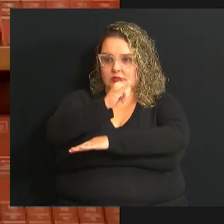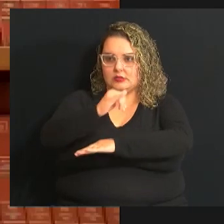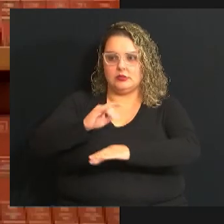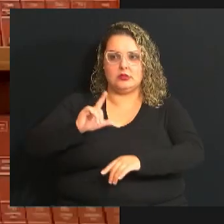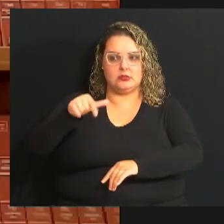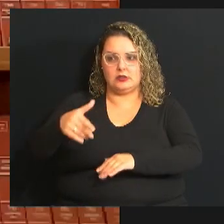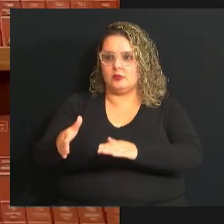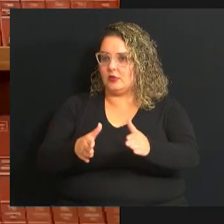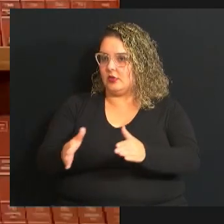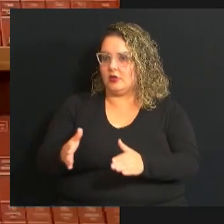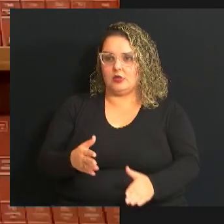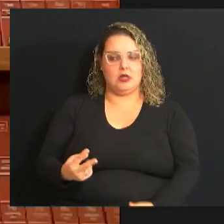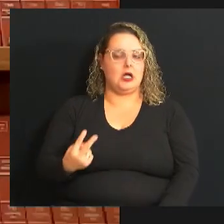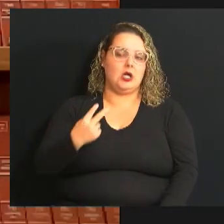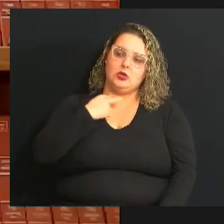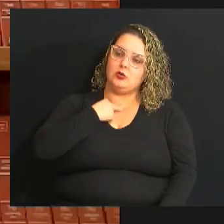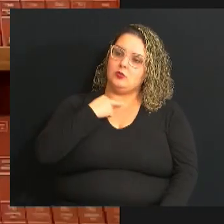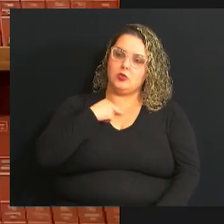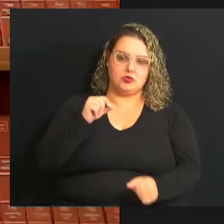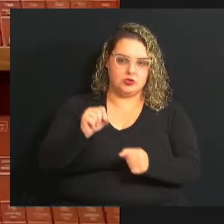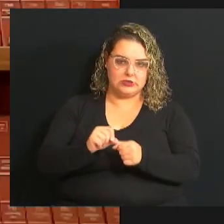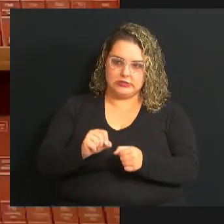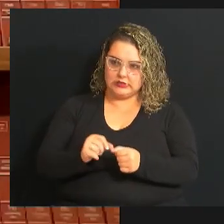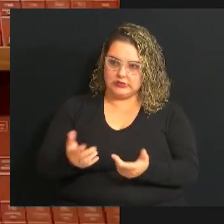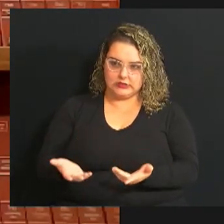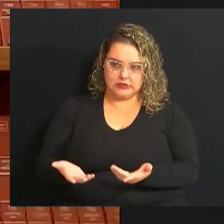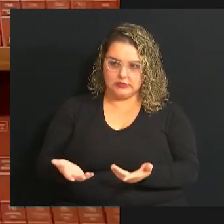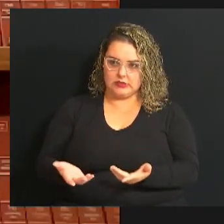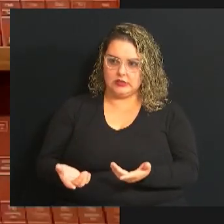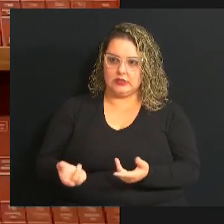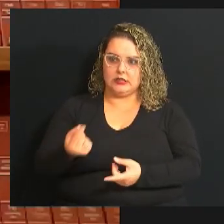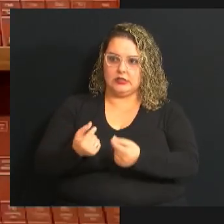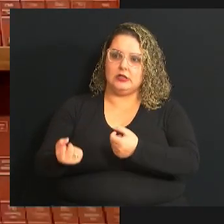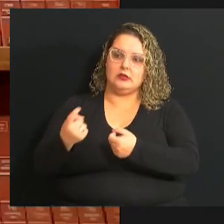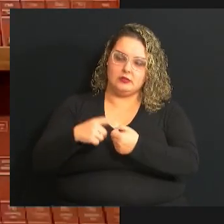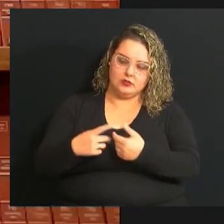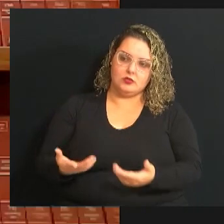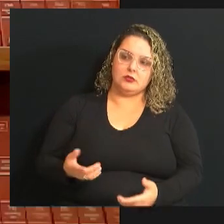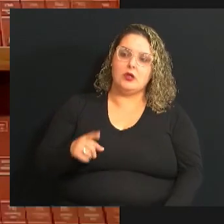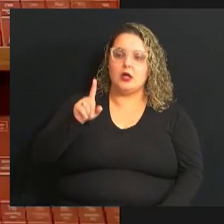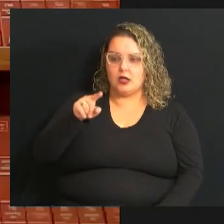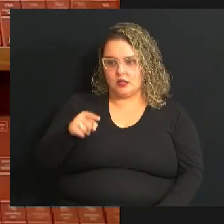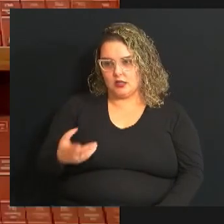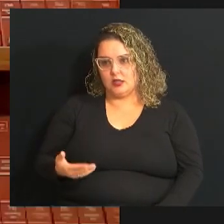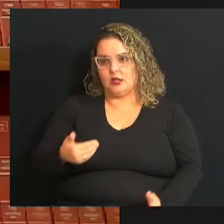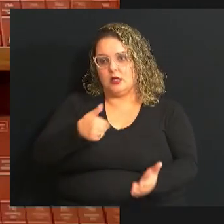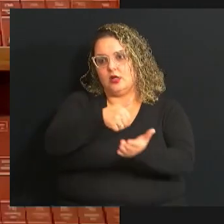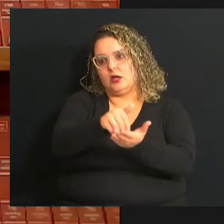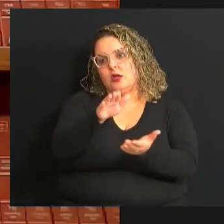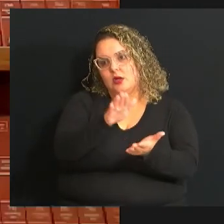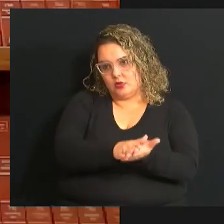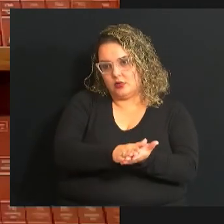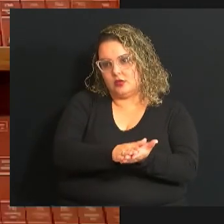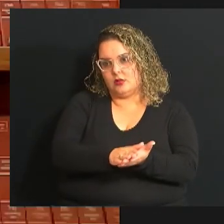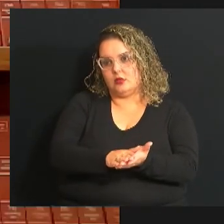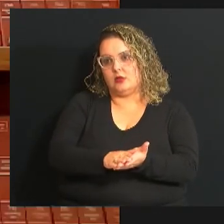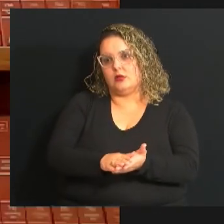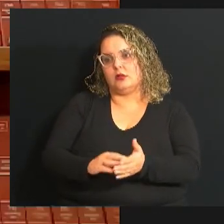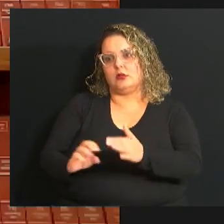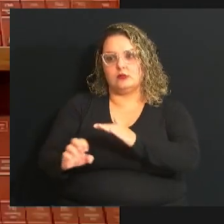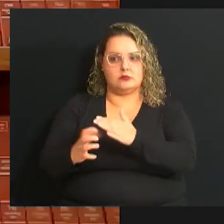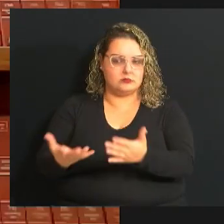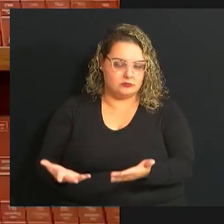Exatamente, é importante, principalmente, que o consumidor entenda que diversos produtos são colocados como um chamariz,